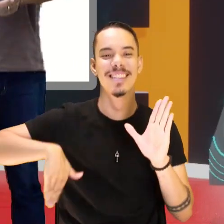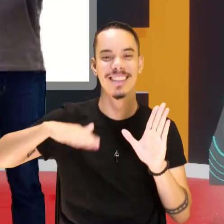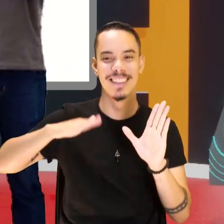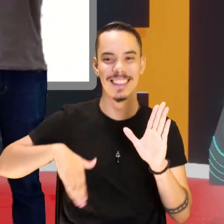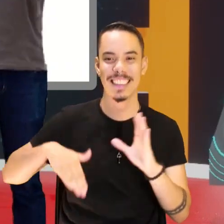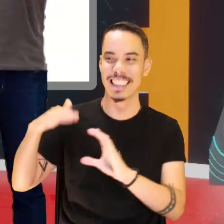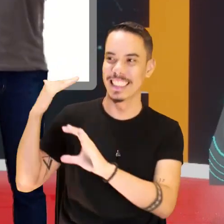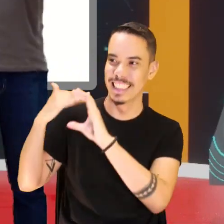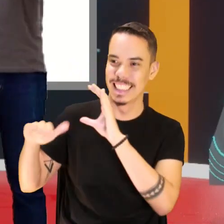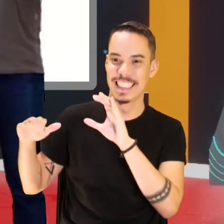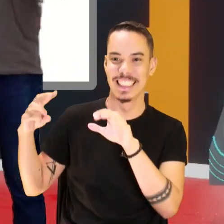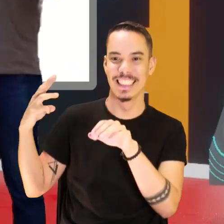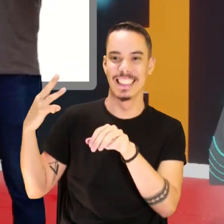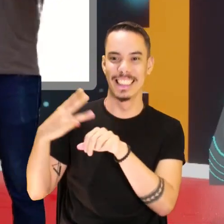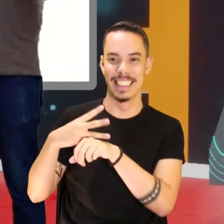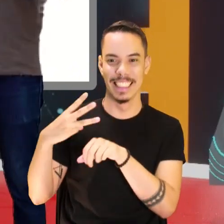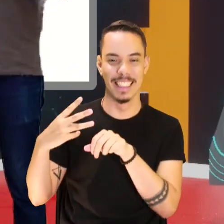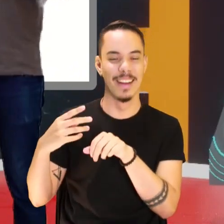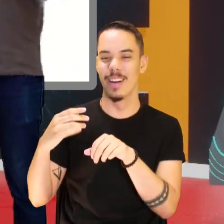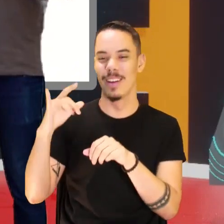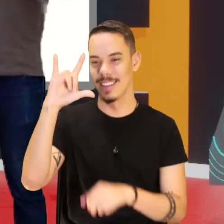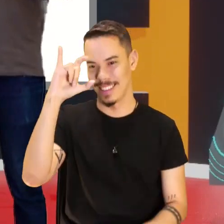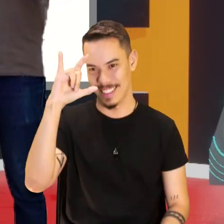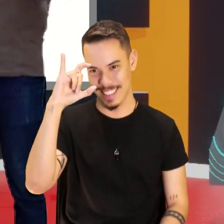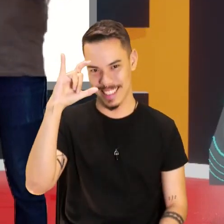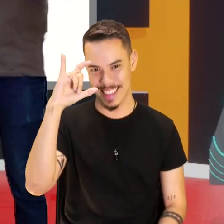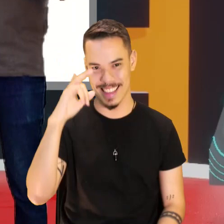mandando mensagem para Maurício no Instagram